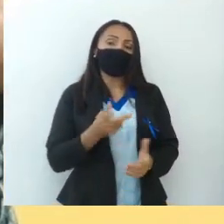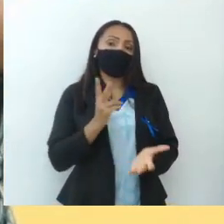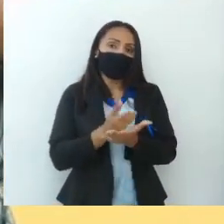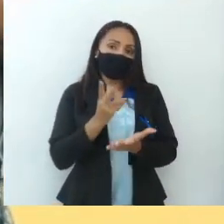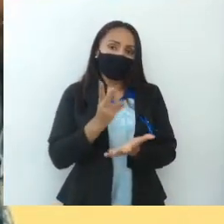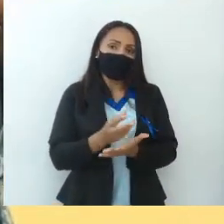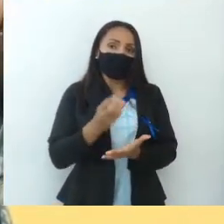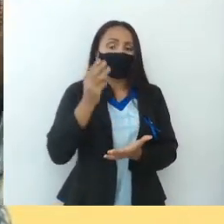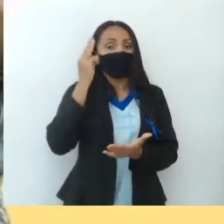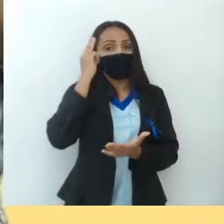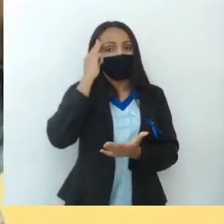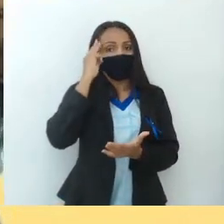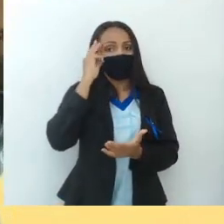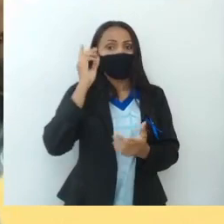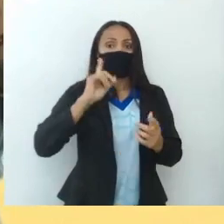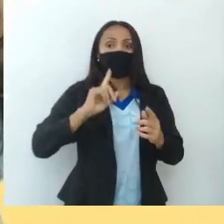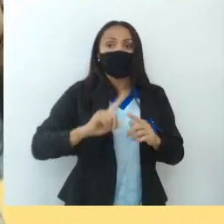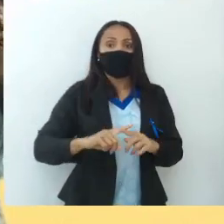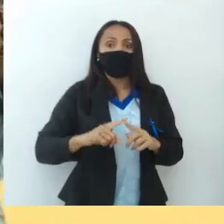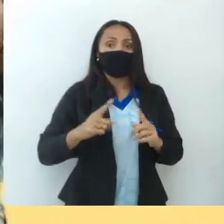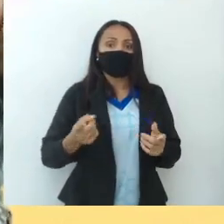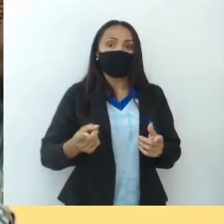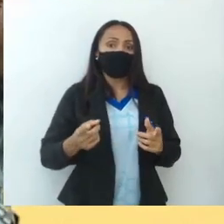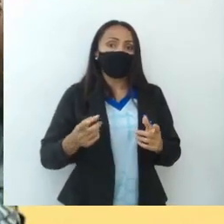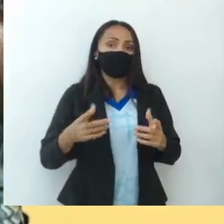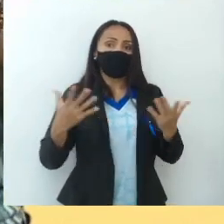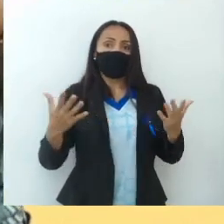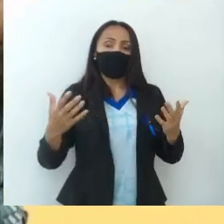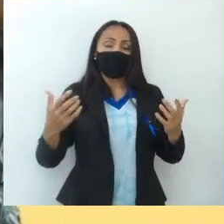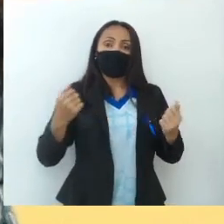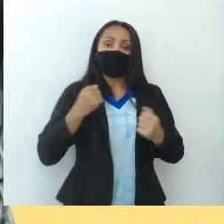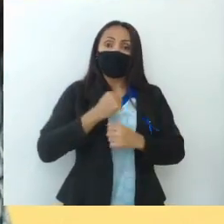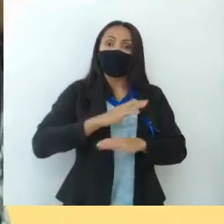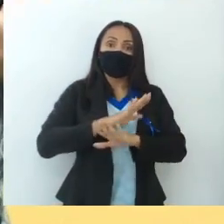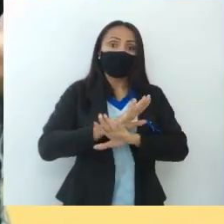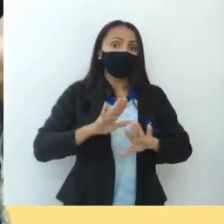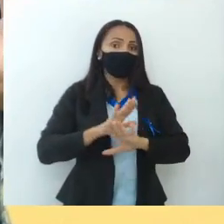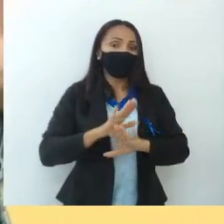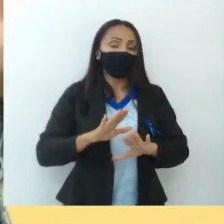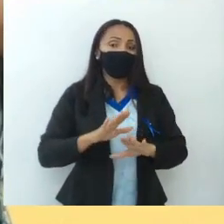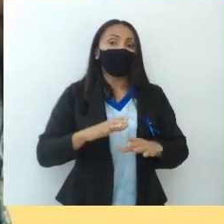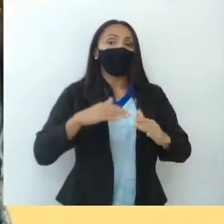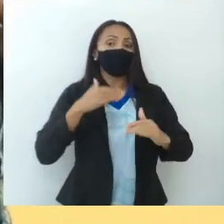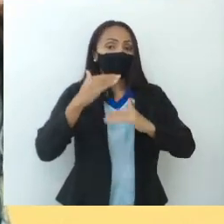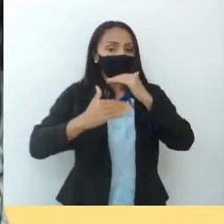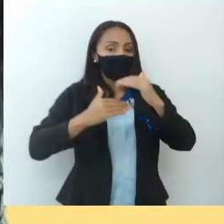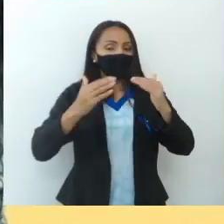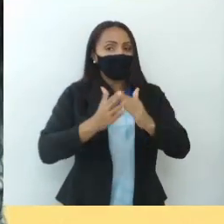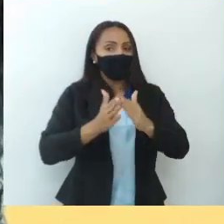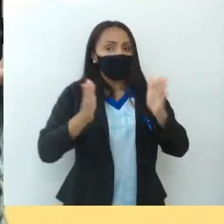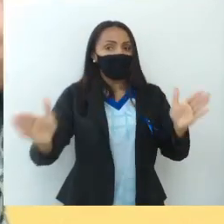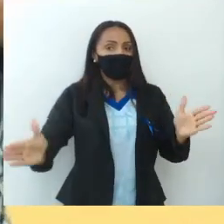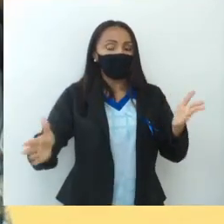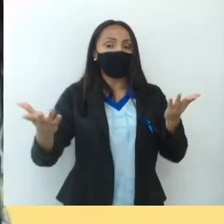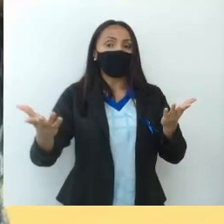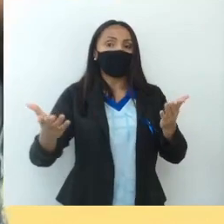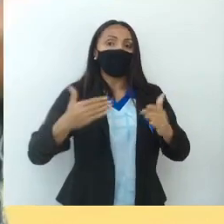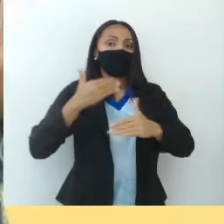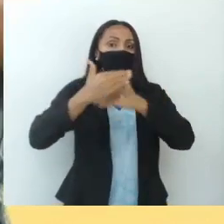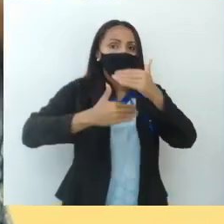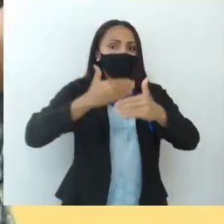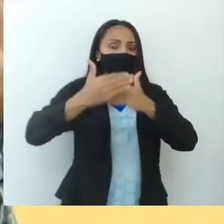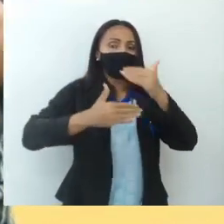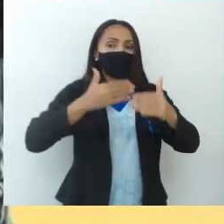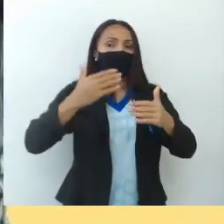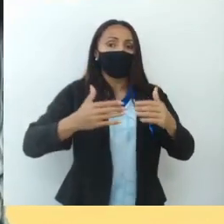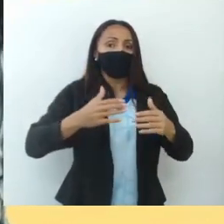né? Mas a gente não está aqui com saudosismo. A gente vai abrir sim para o progresso, mas esquecer o passado faz parte do